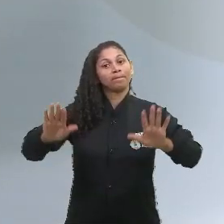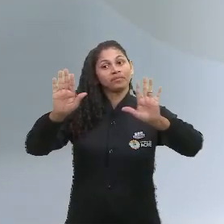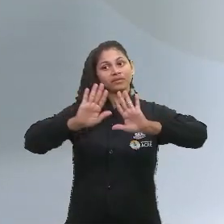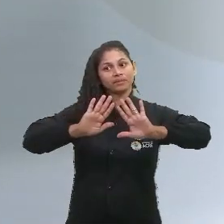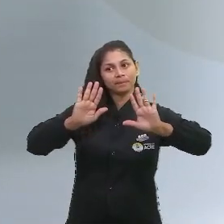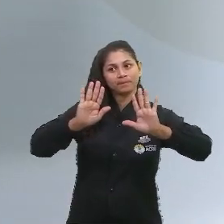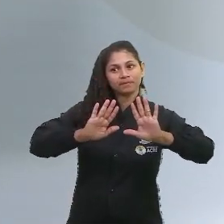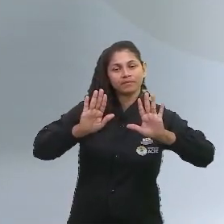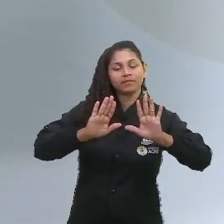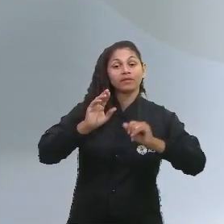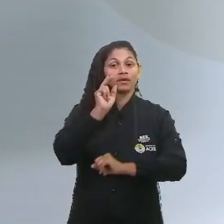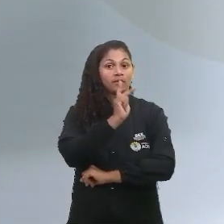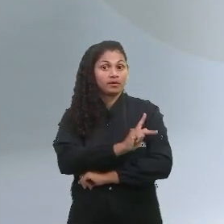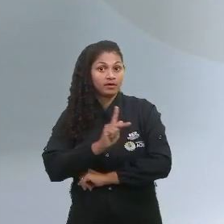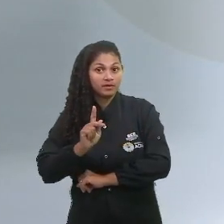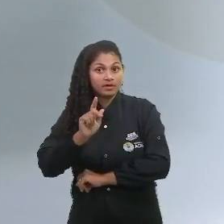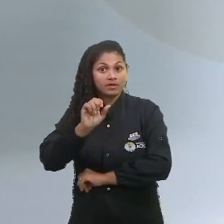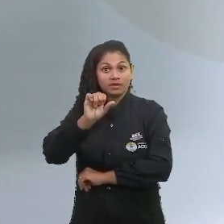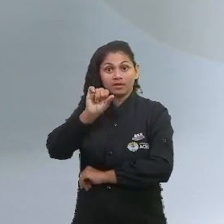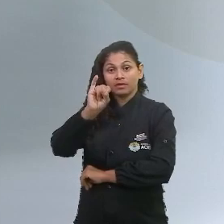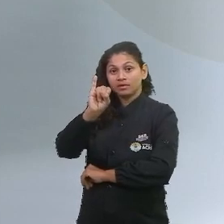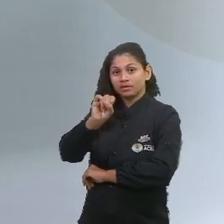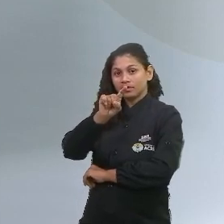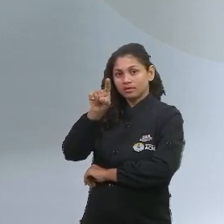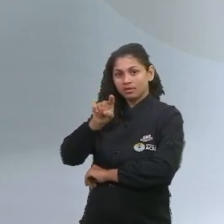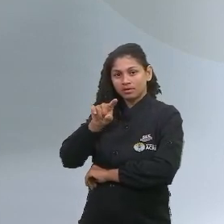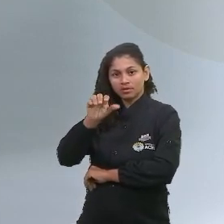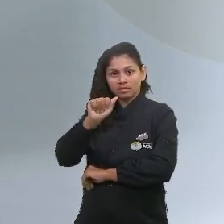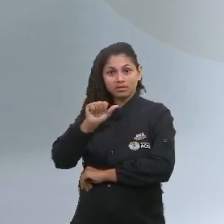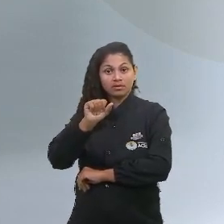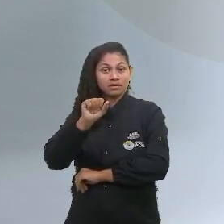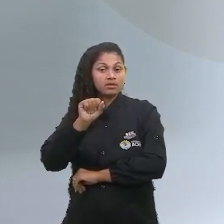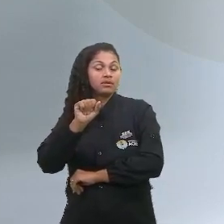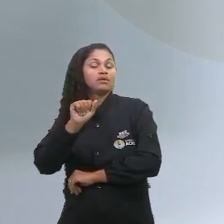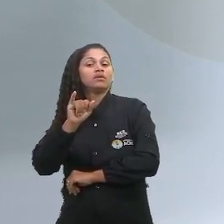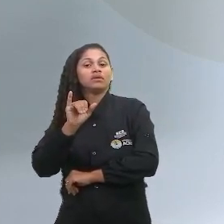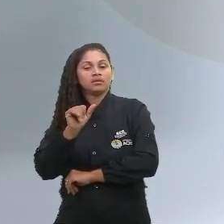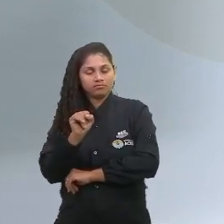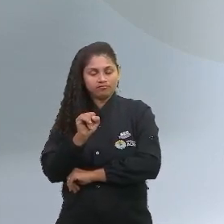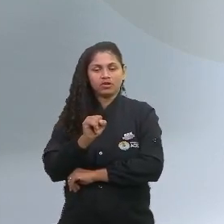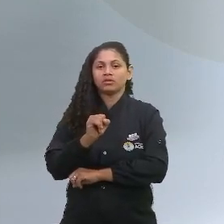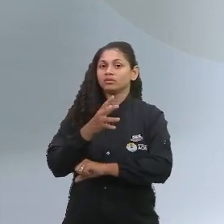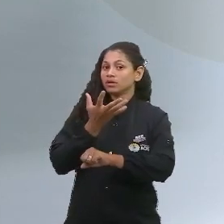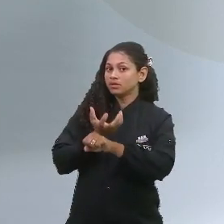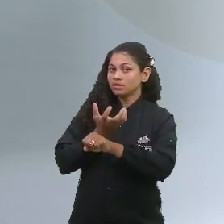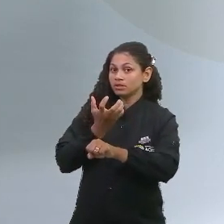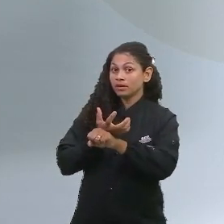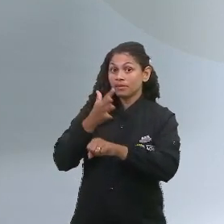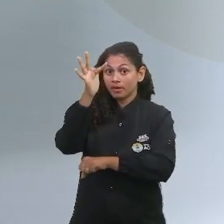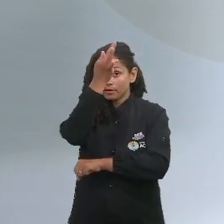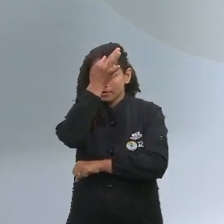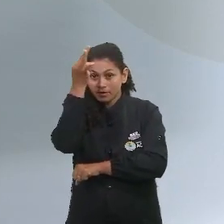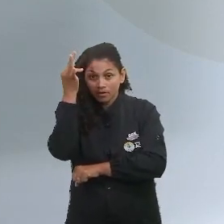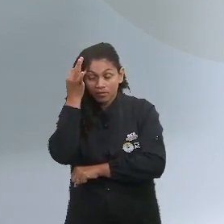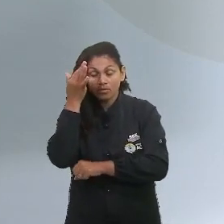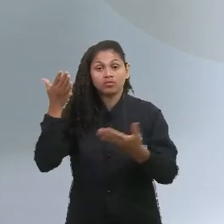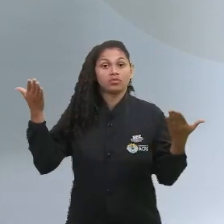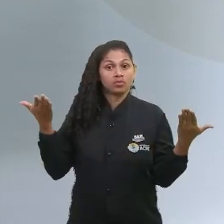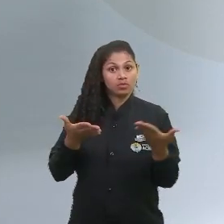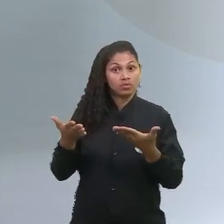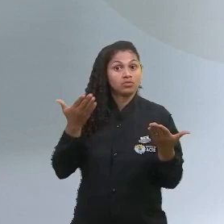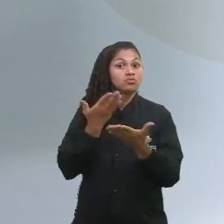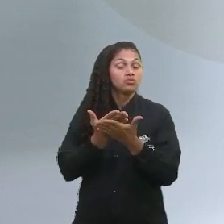Olá, sou o professor Isaías de Filosofia e hoje nós vamos trabalhar com a bioética,